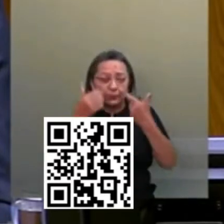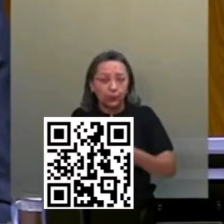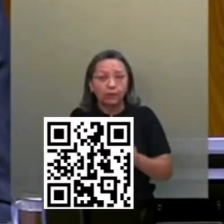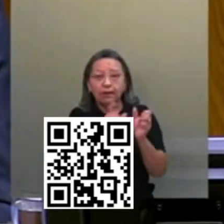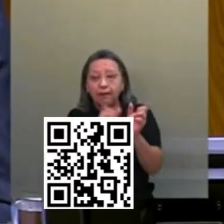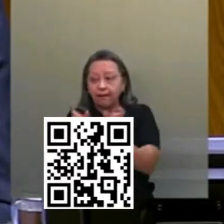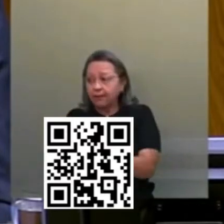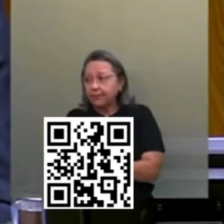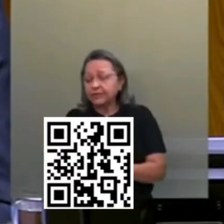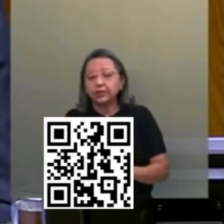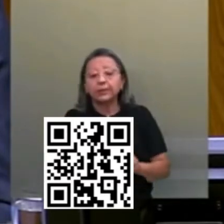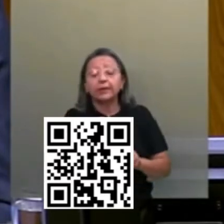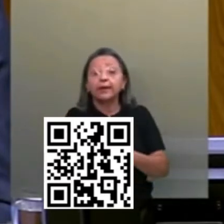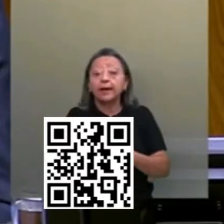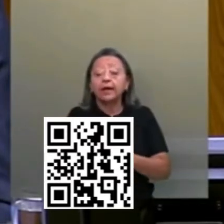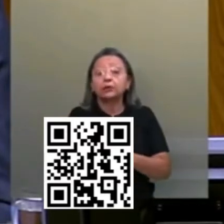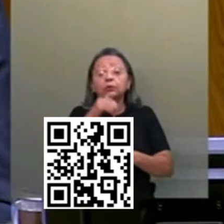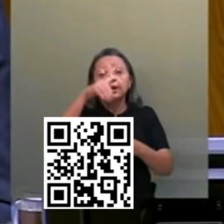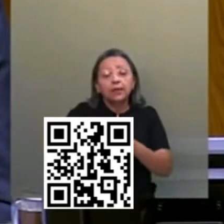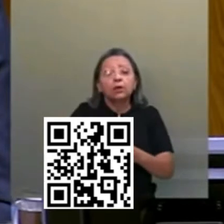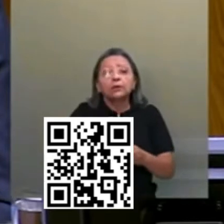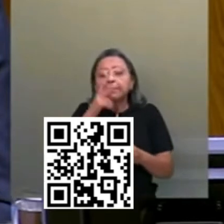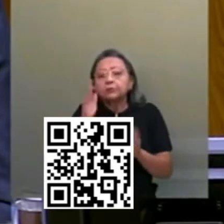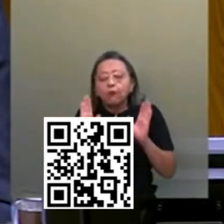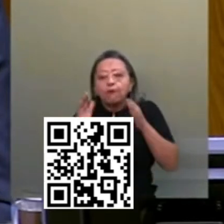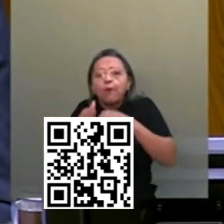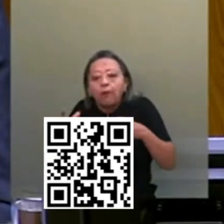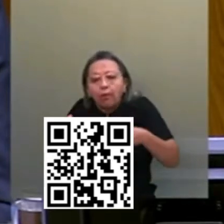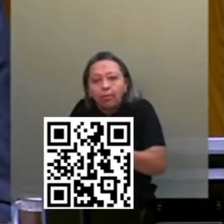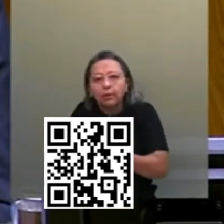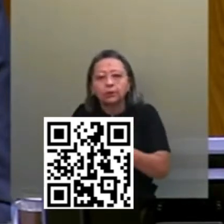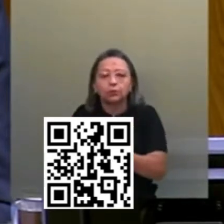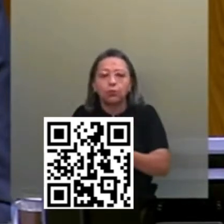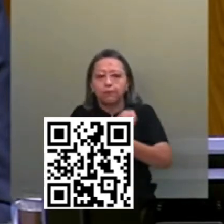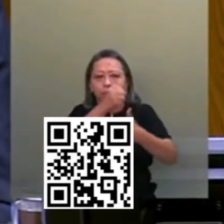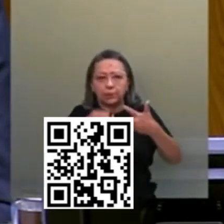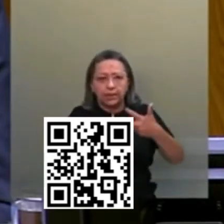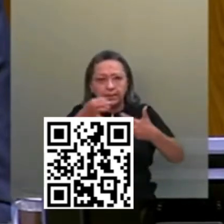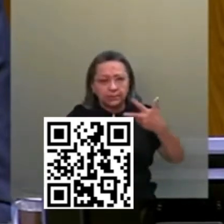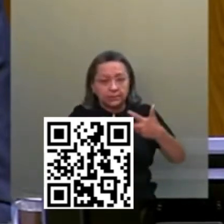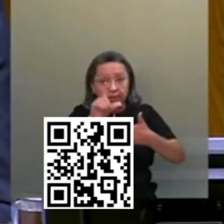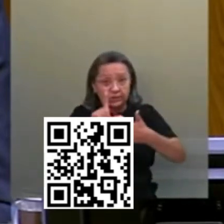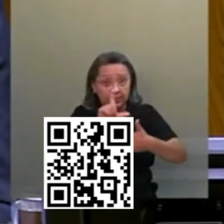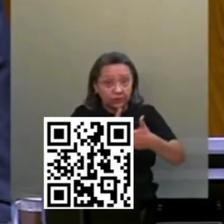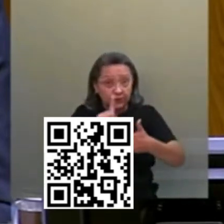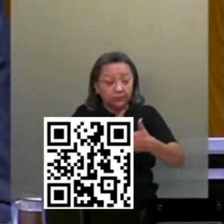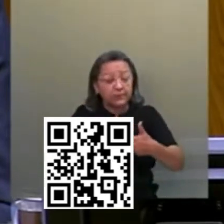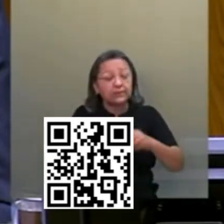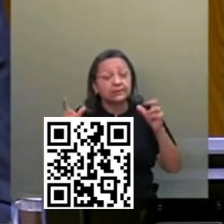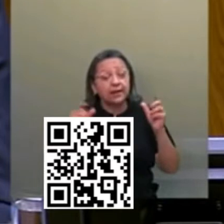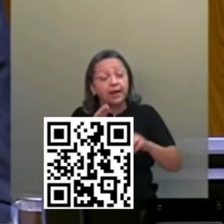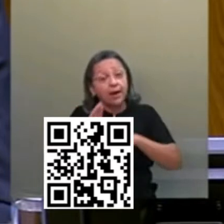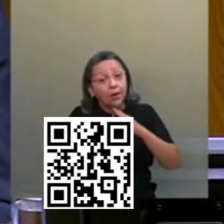que em ano eleitoral há um engessamento do poder legislativo. Repito, é preciso romper com o paradigma de que em